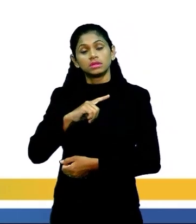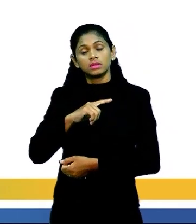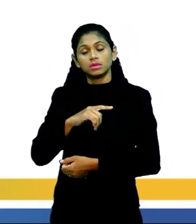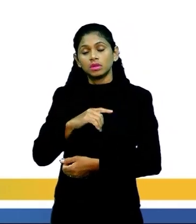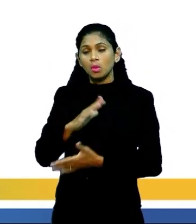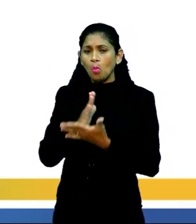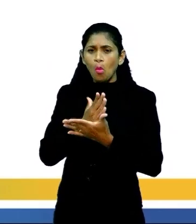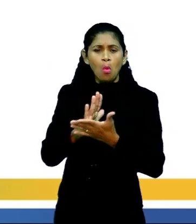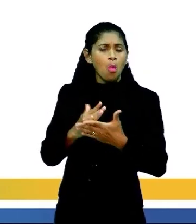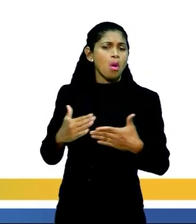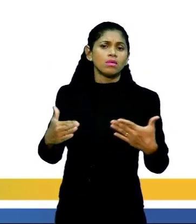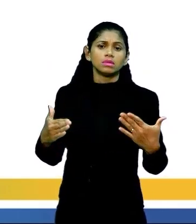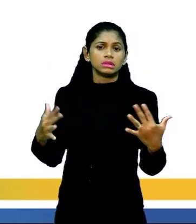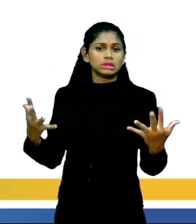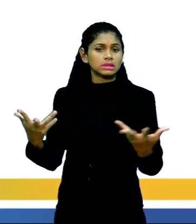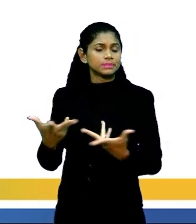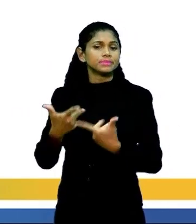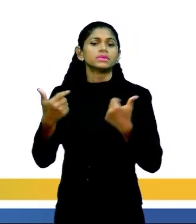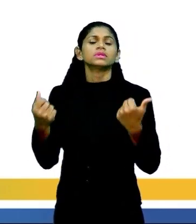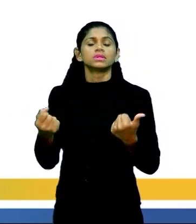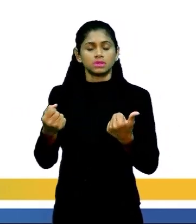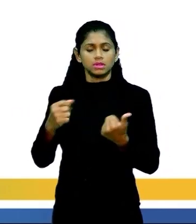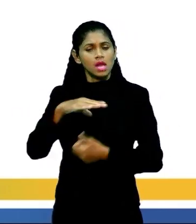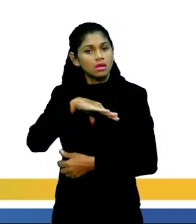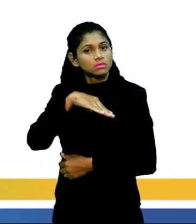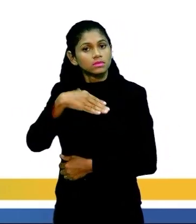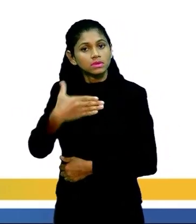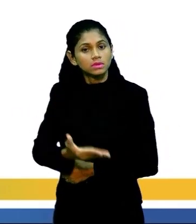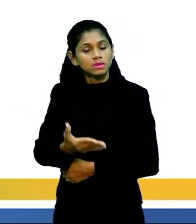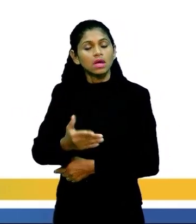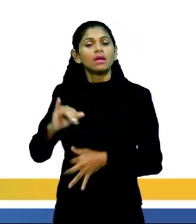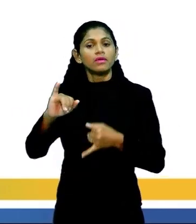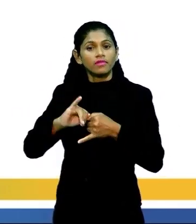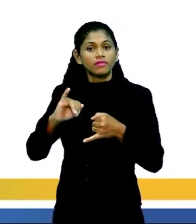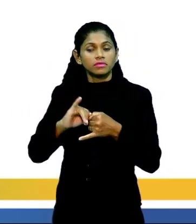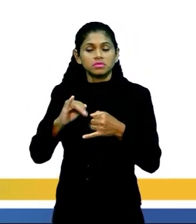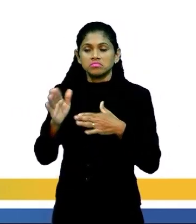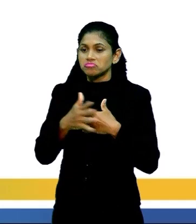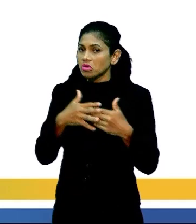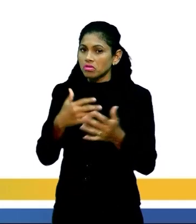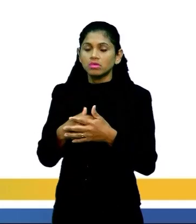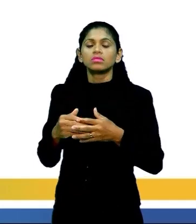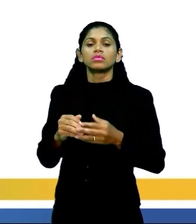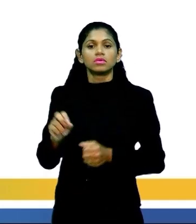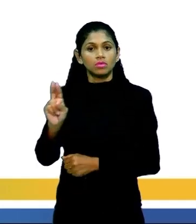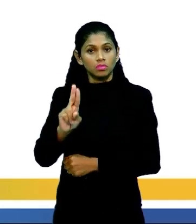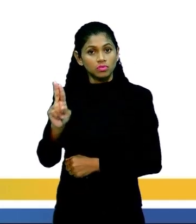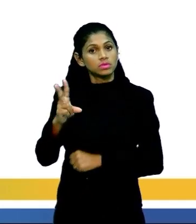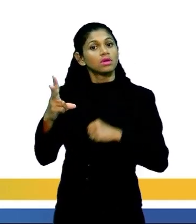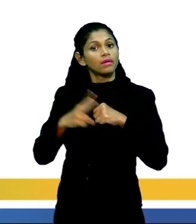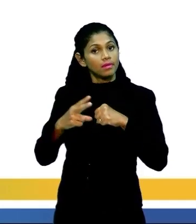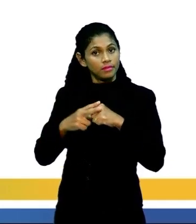existir a possibilidade, capacidade de fazer algo, você vai utilizar esse verbo modal can.